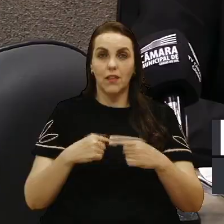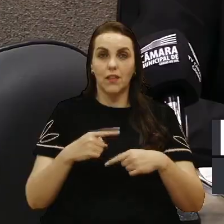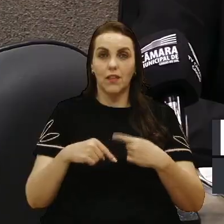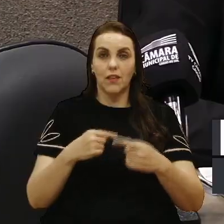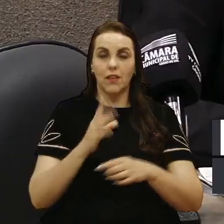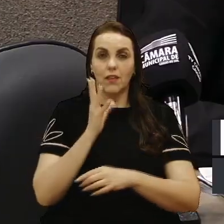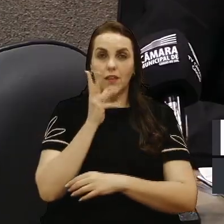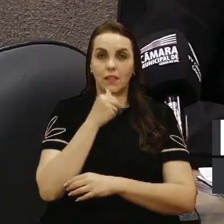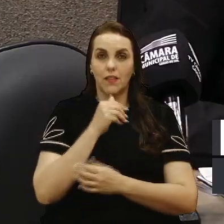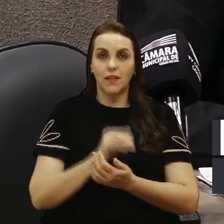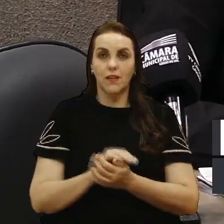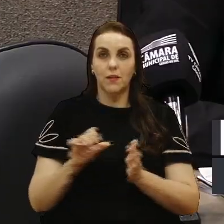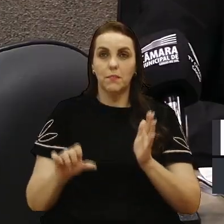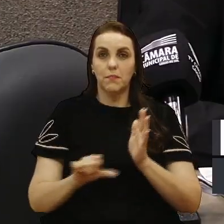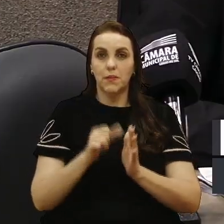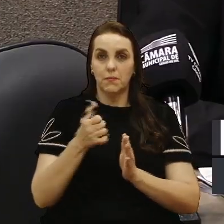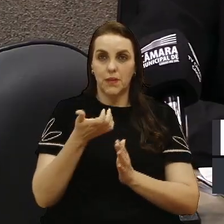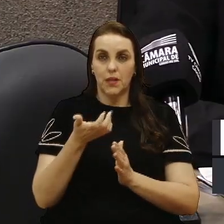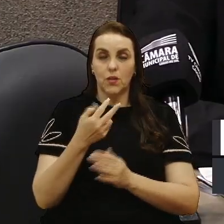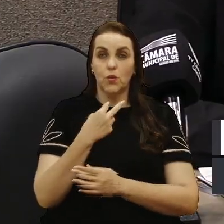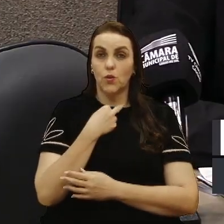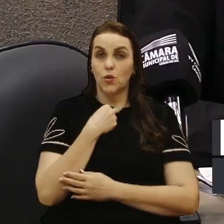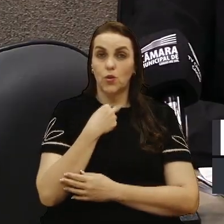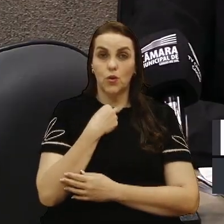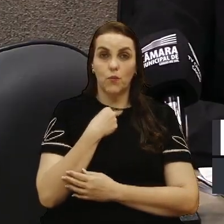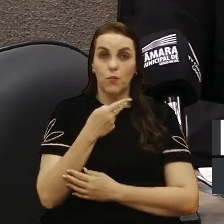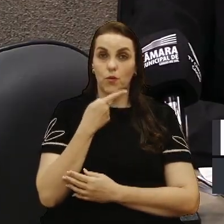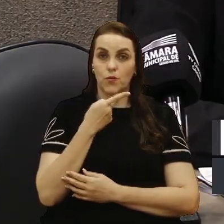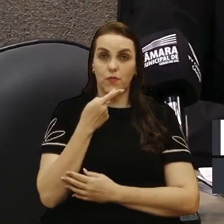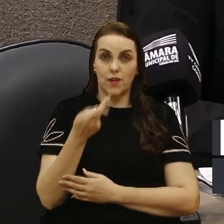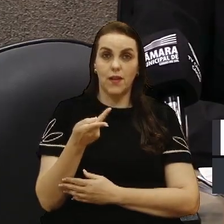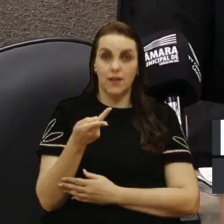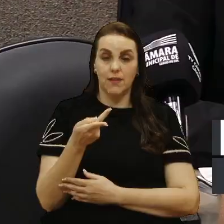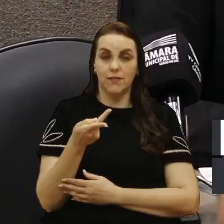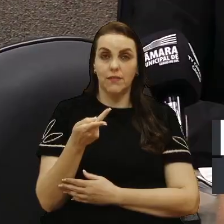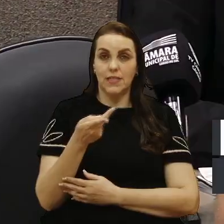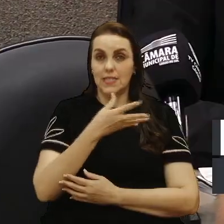demorado. Primeiramente, eu não poderia deixar de mencionar aqui